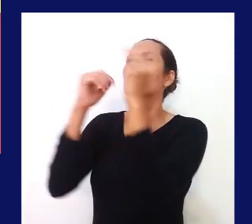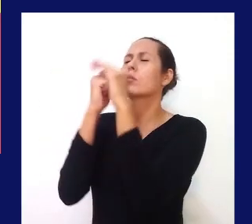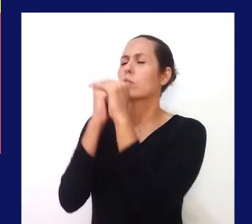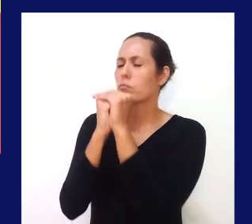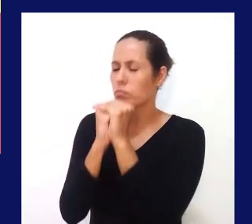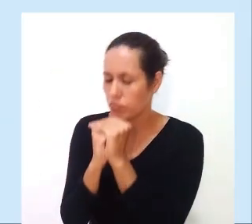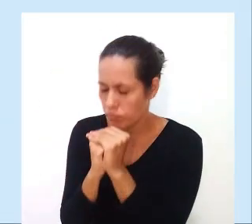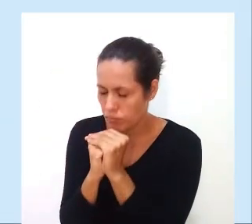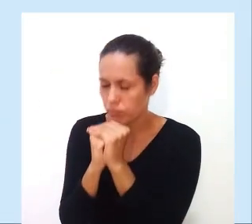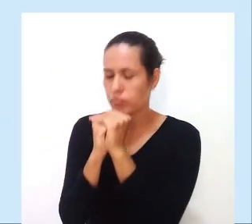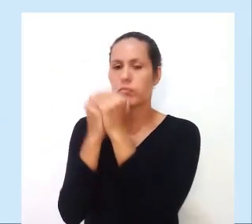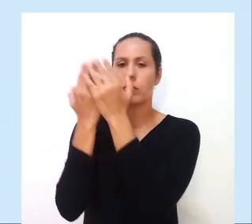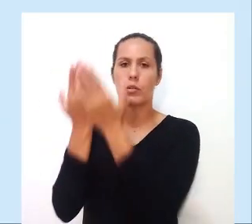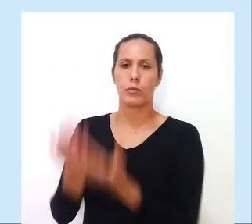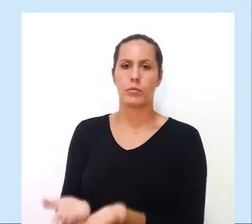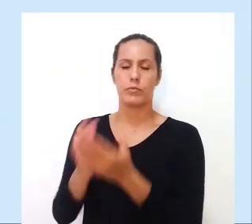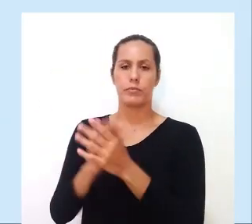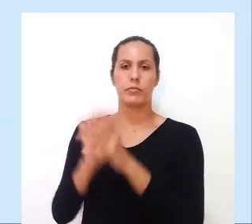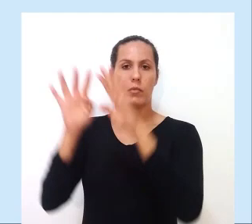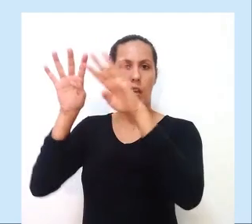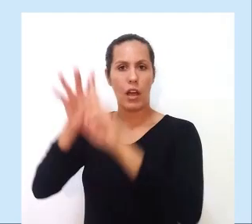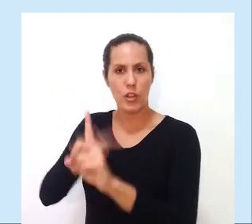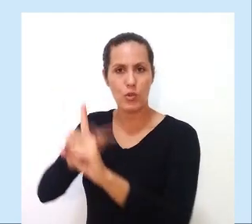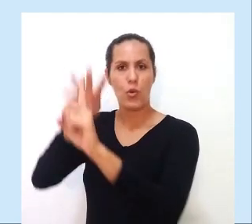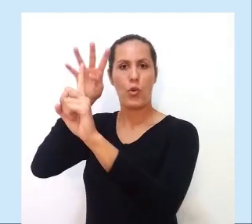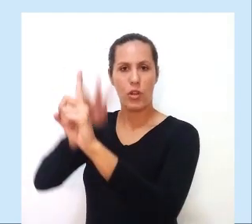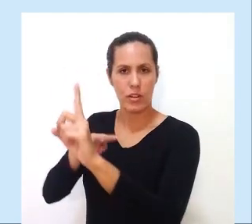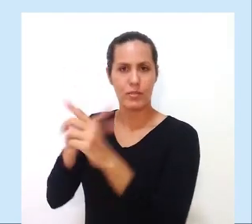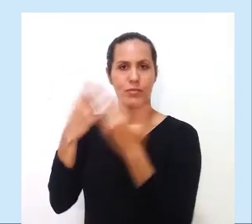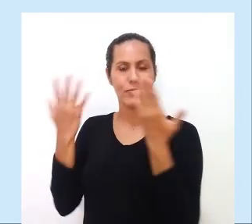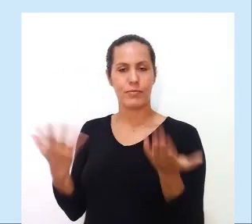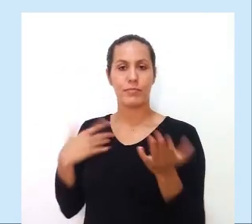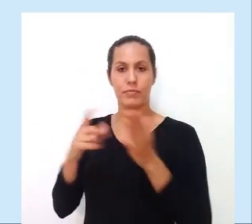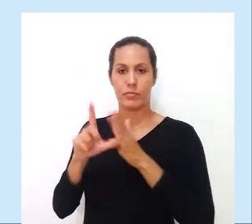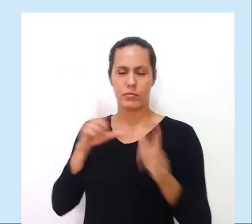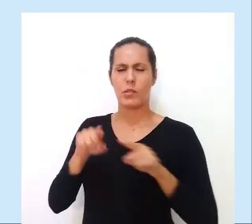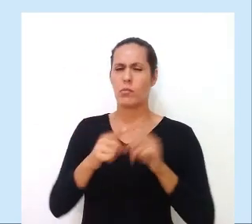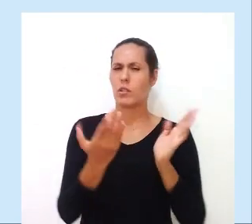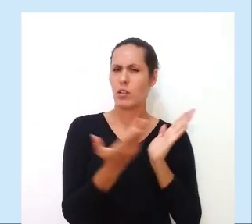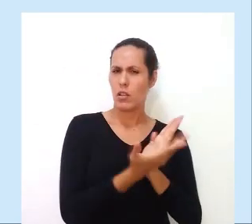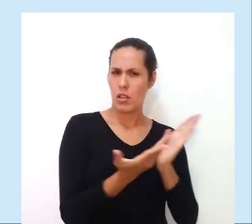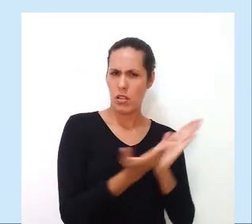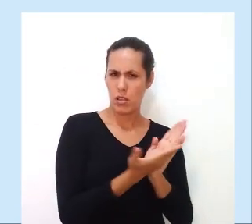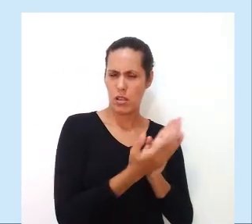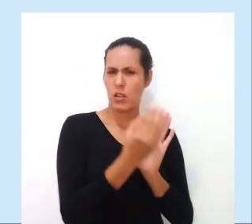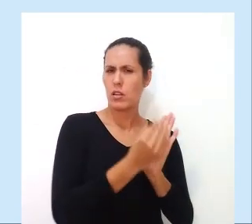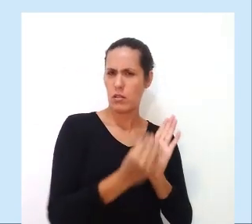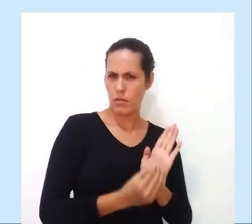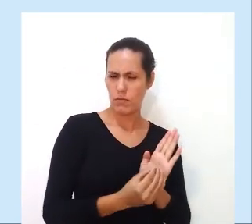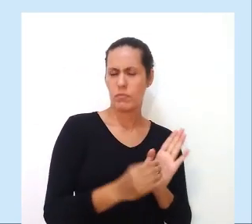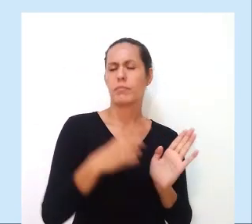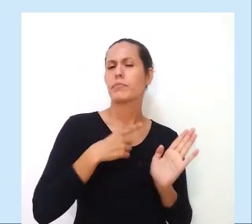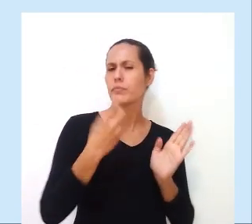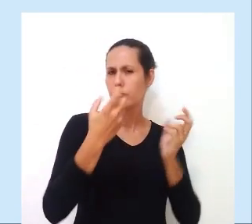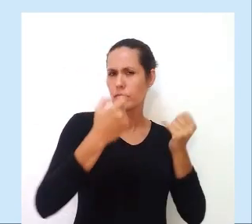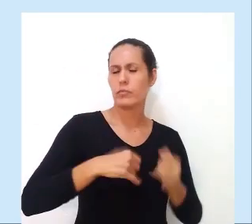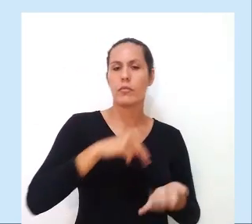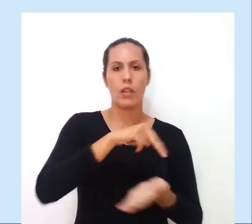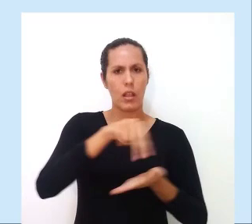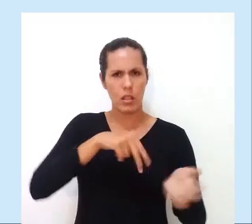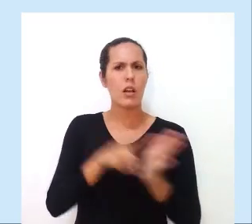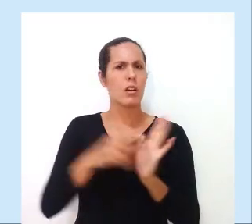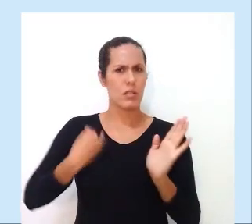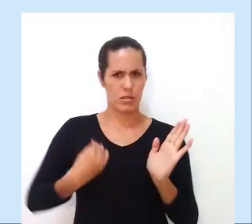relatos históricos. E também em alguns livros religiosos, como por exemplo a Bíblia, existem relatos